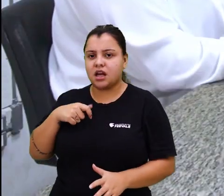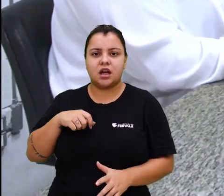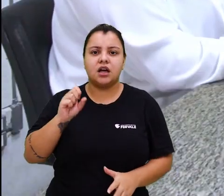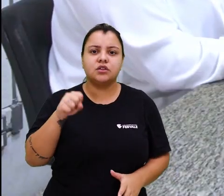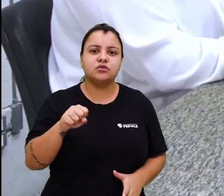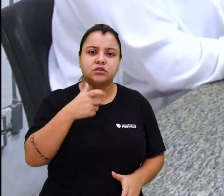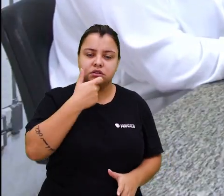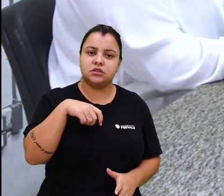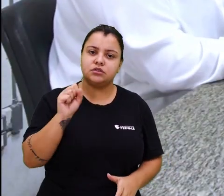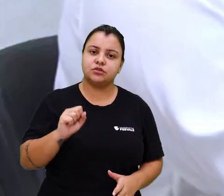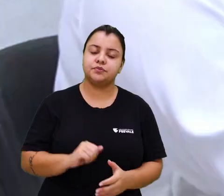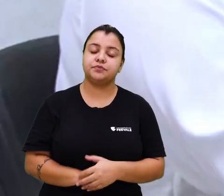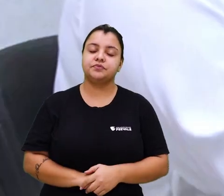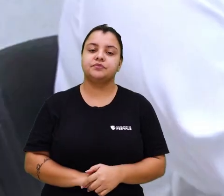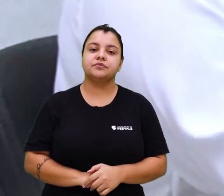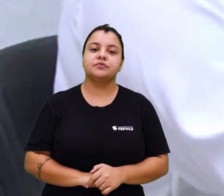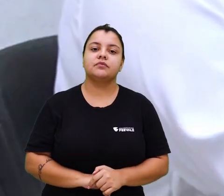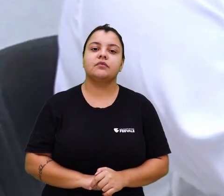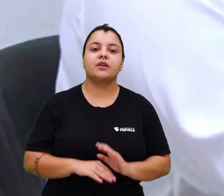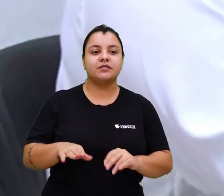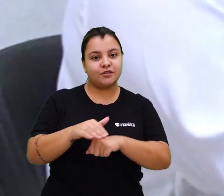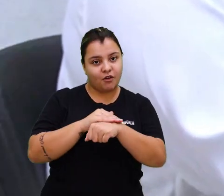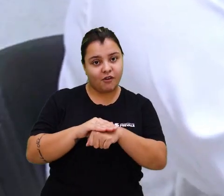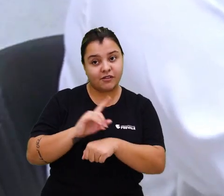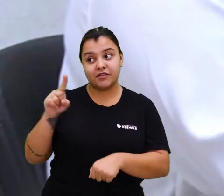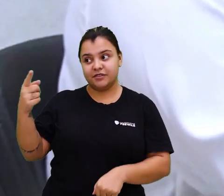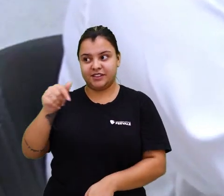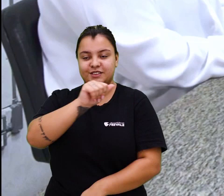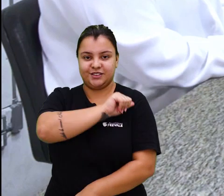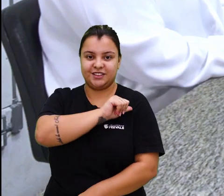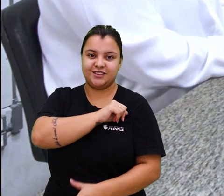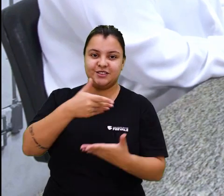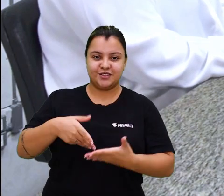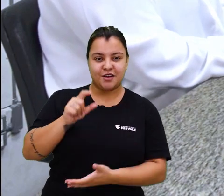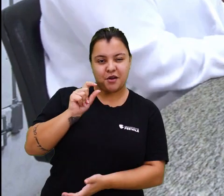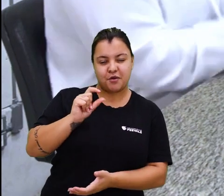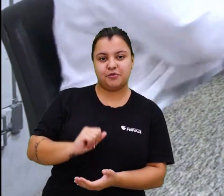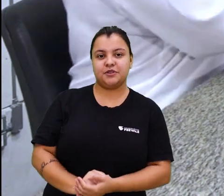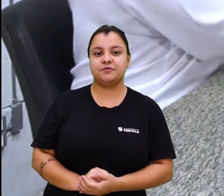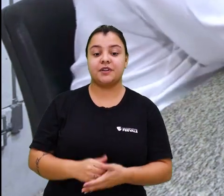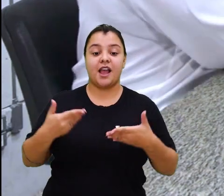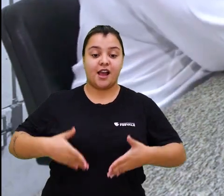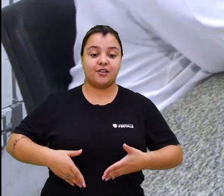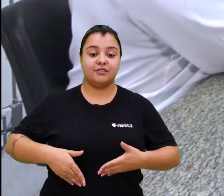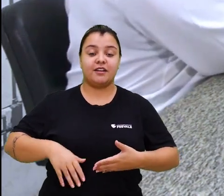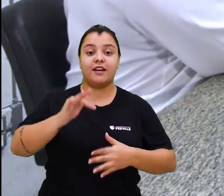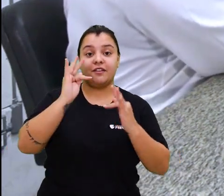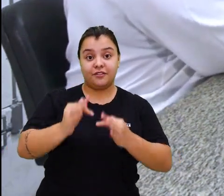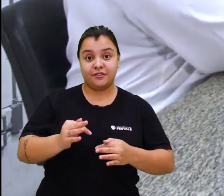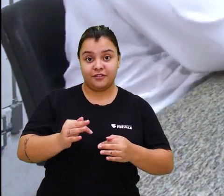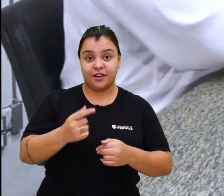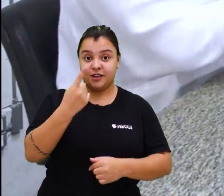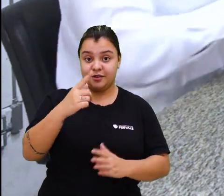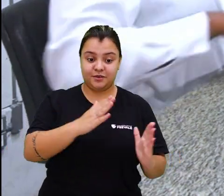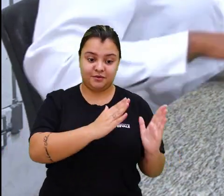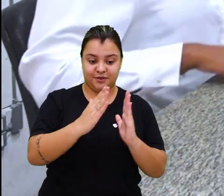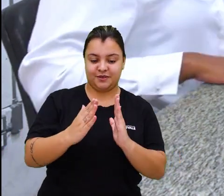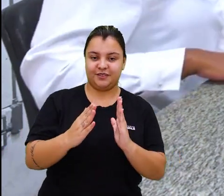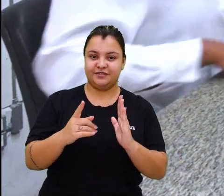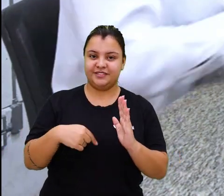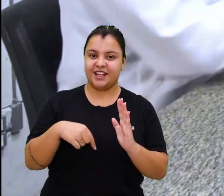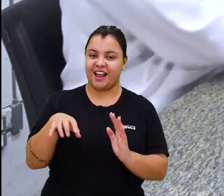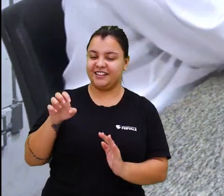sim mas é isso aí vamos vamos vamos conversar com eles um pouquinho né também Então tá vamos terminar o primeiro bloco que agora a gente tá